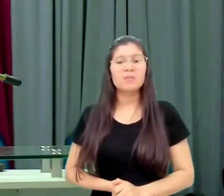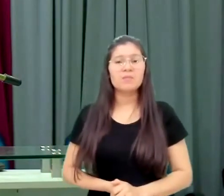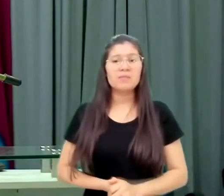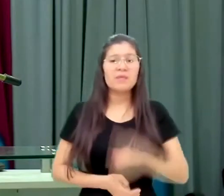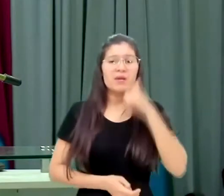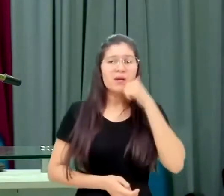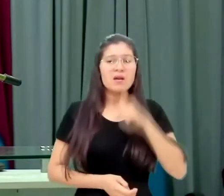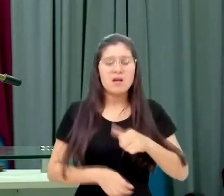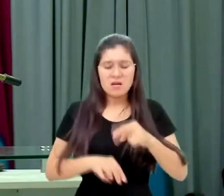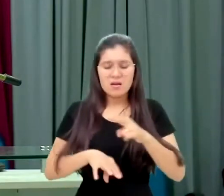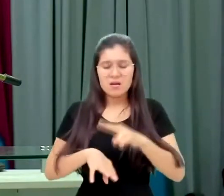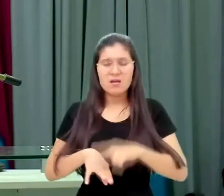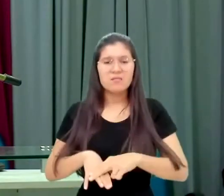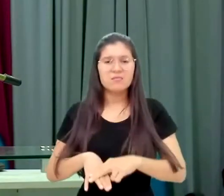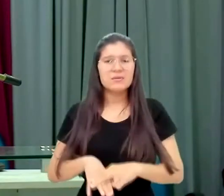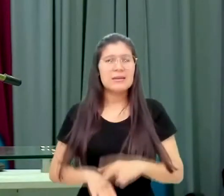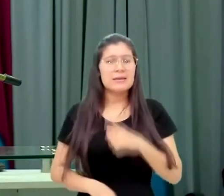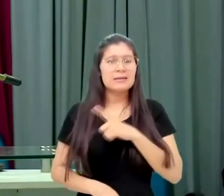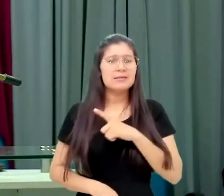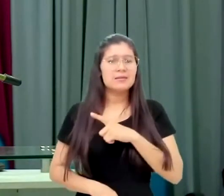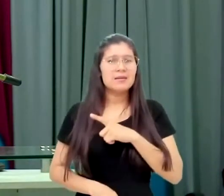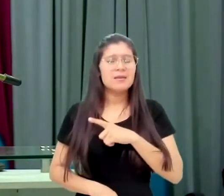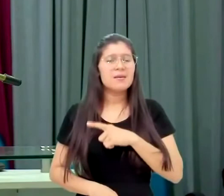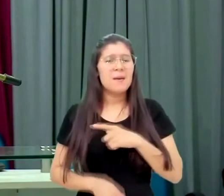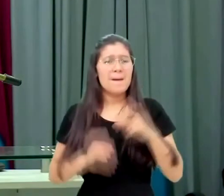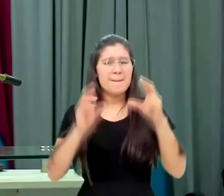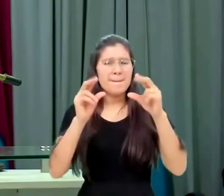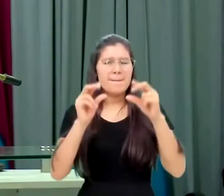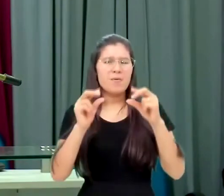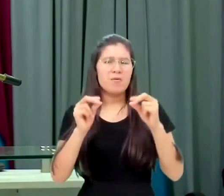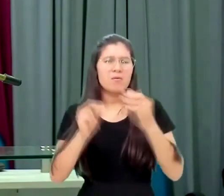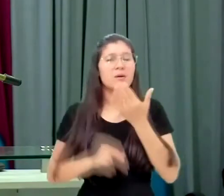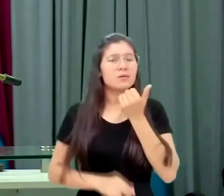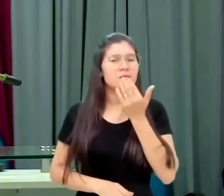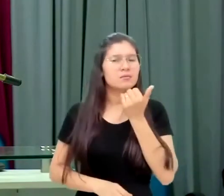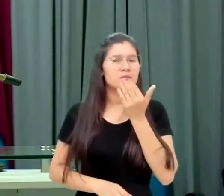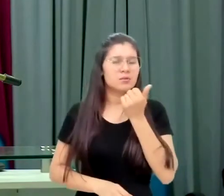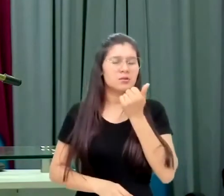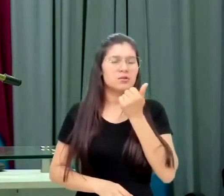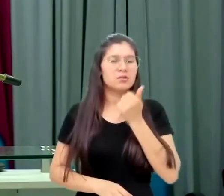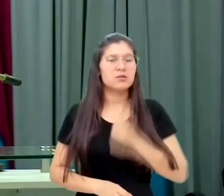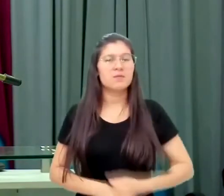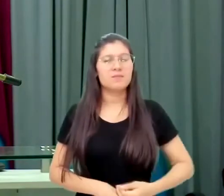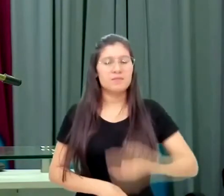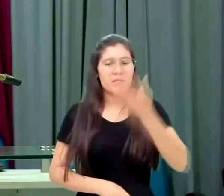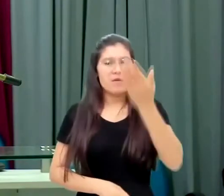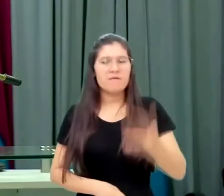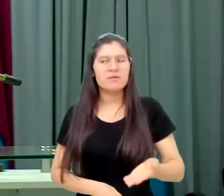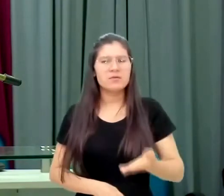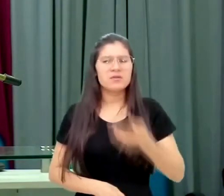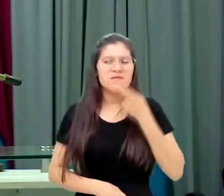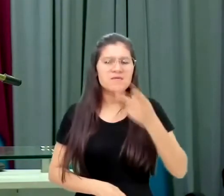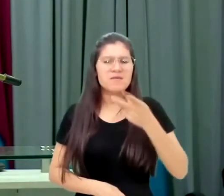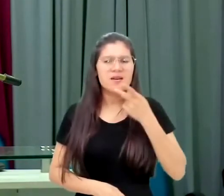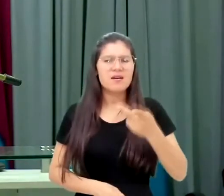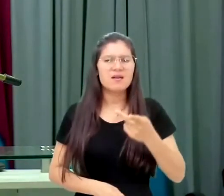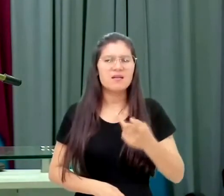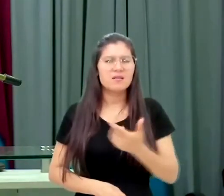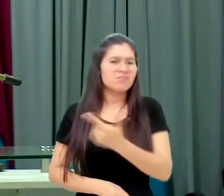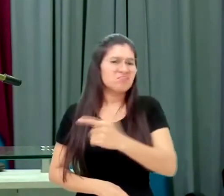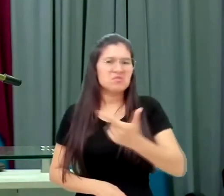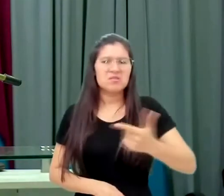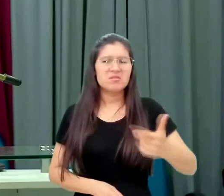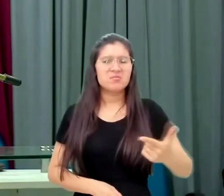tem, pastor, eu não tenho muito conhecimento, mas eu tenho um conhecimento pouco da palavra. Eu não sei muito, mas eu sei um